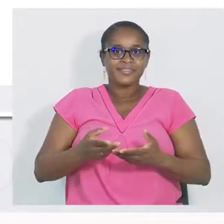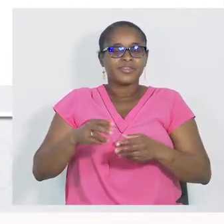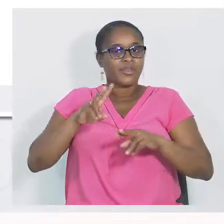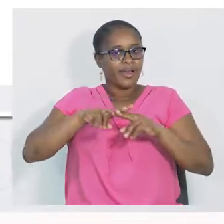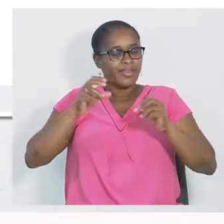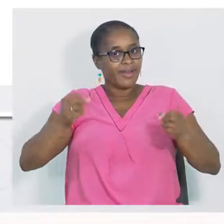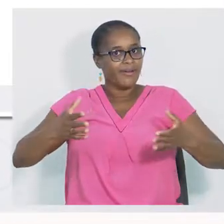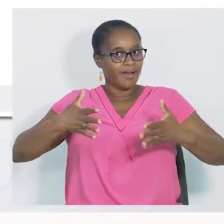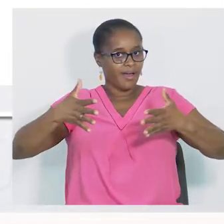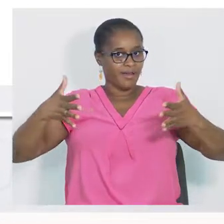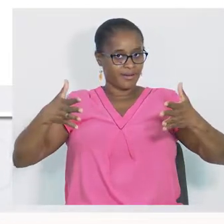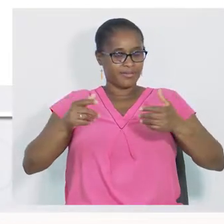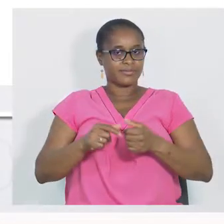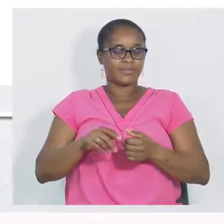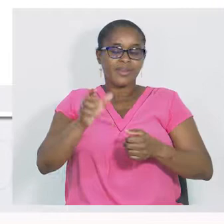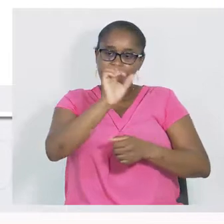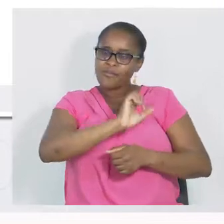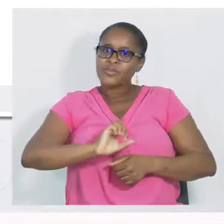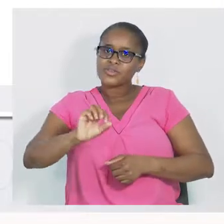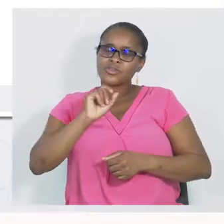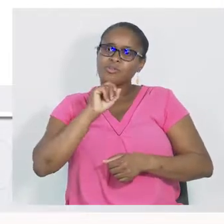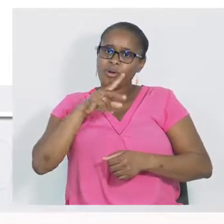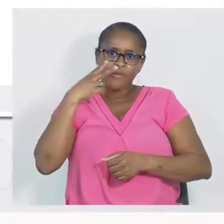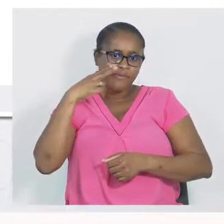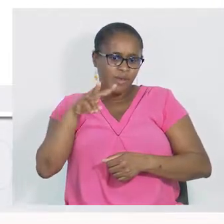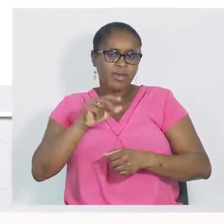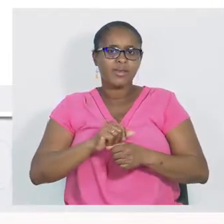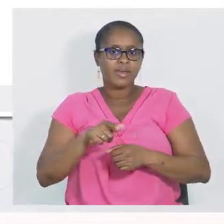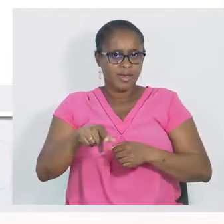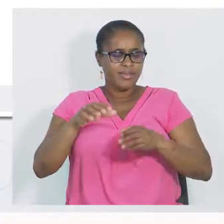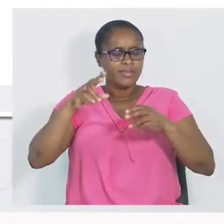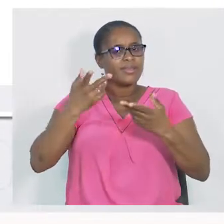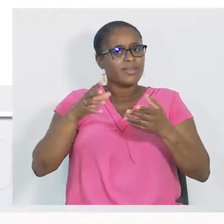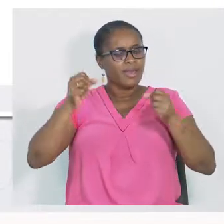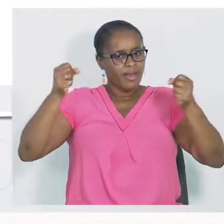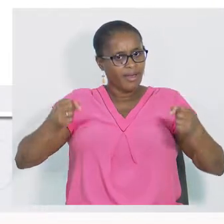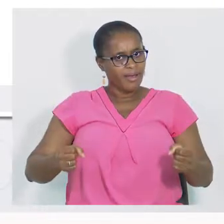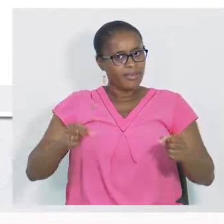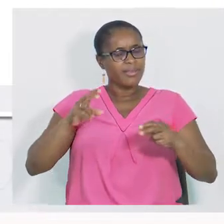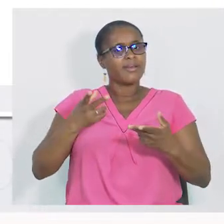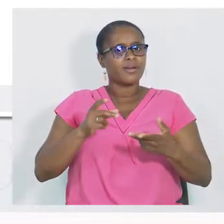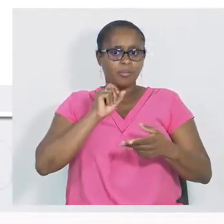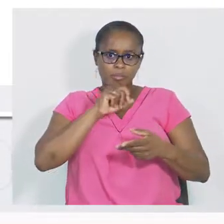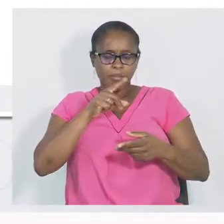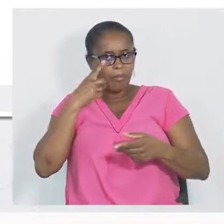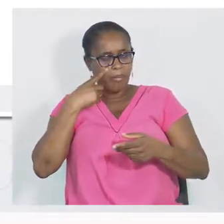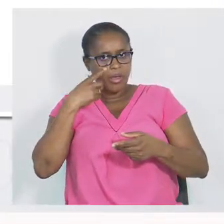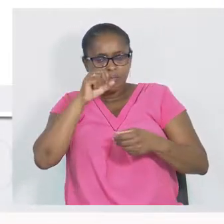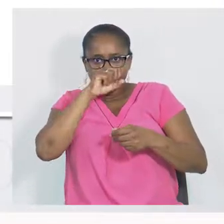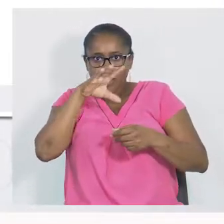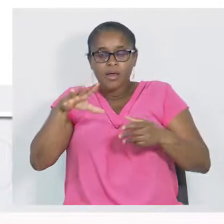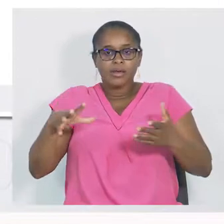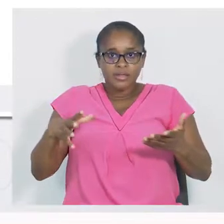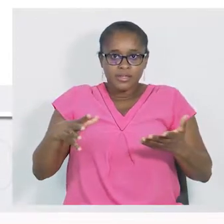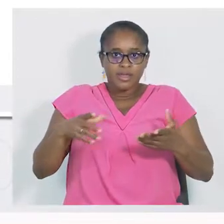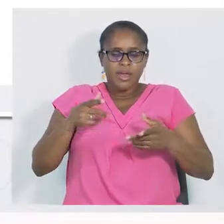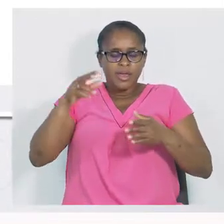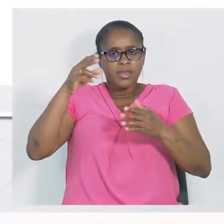Aqui ao centro da imagem, em frente às crianças, o que é que vocês estão a ver?